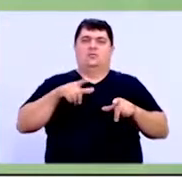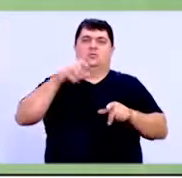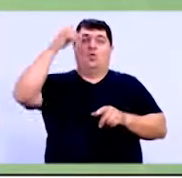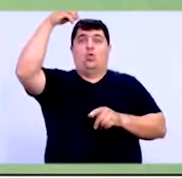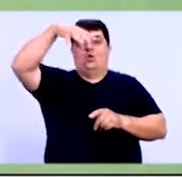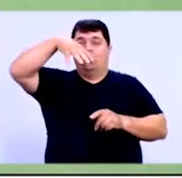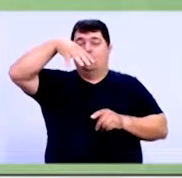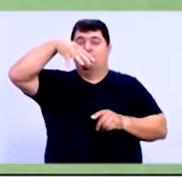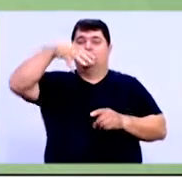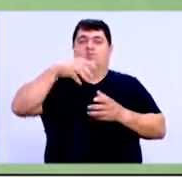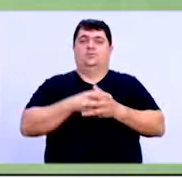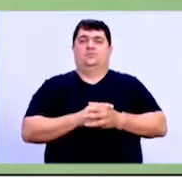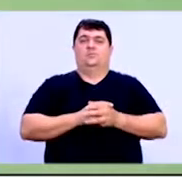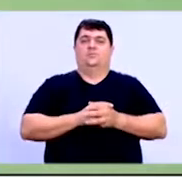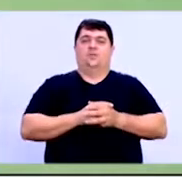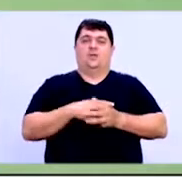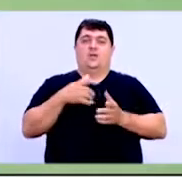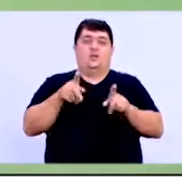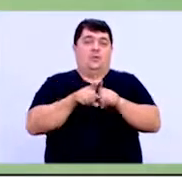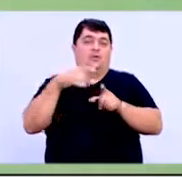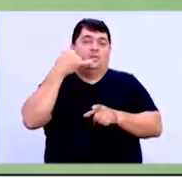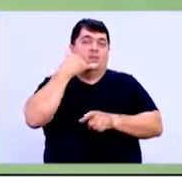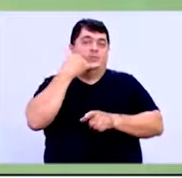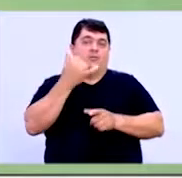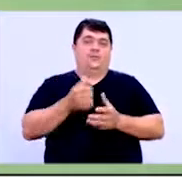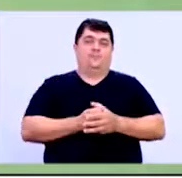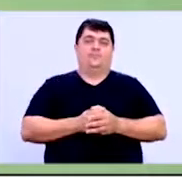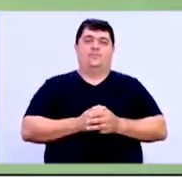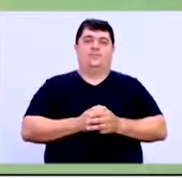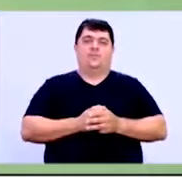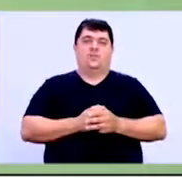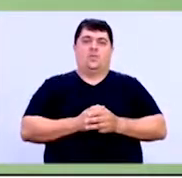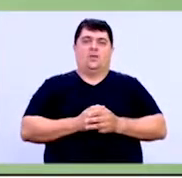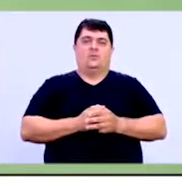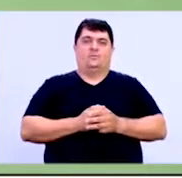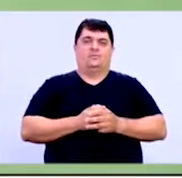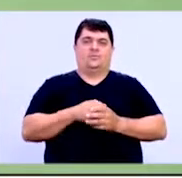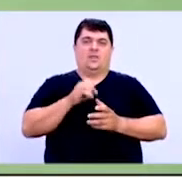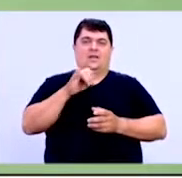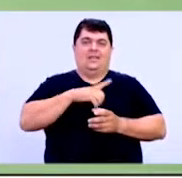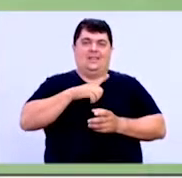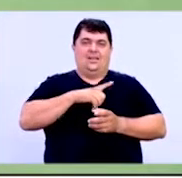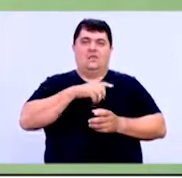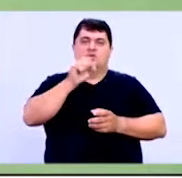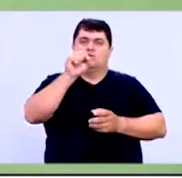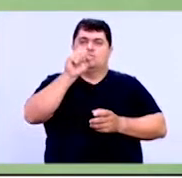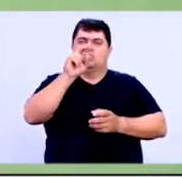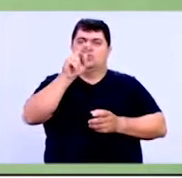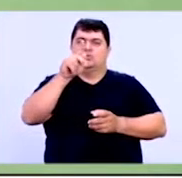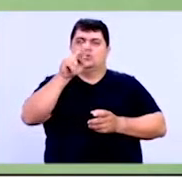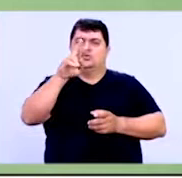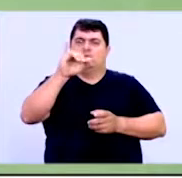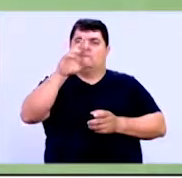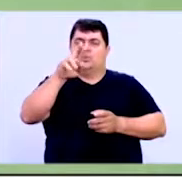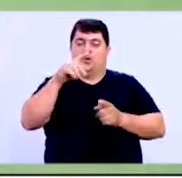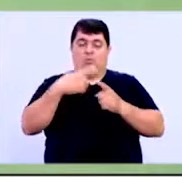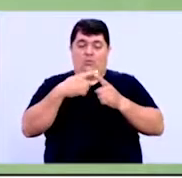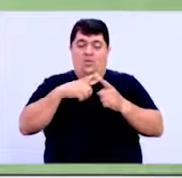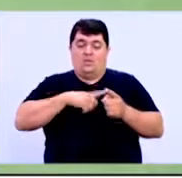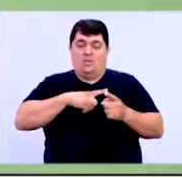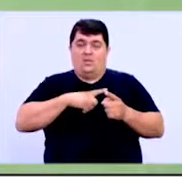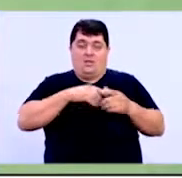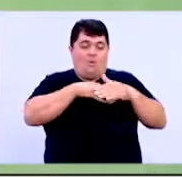luz, telefone. Percebo que quando ele está falando suprir, ele está dizendo que tem que ter